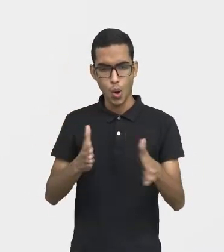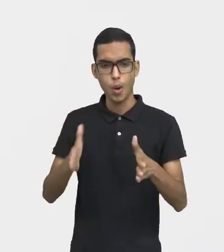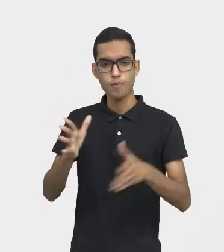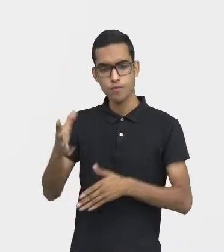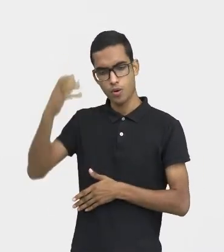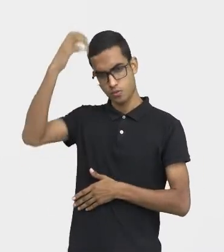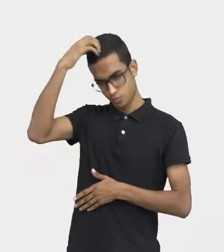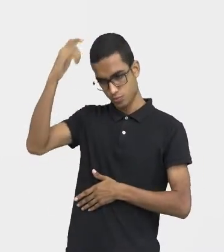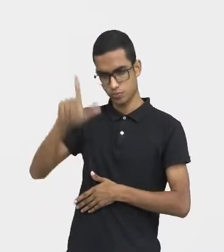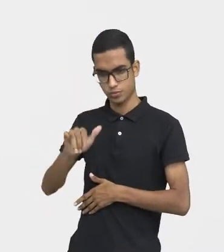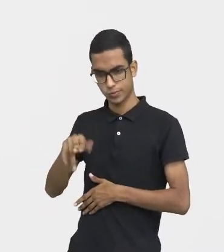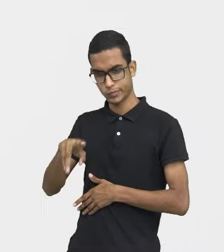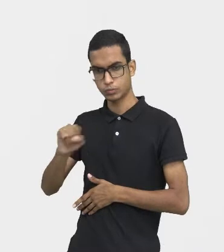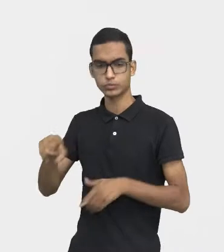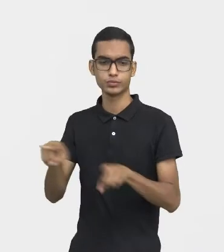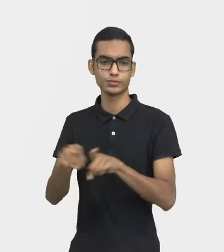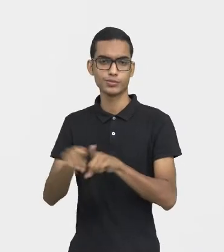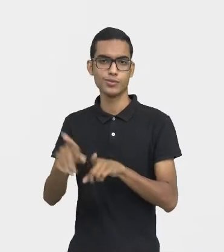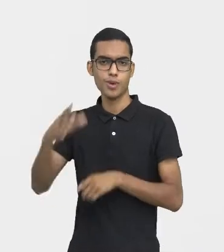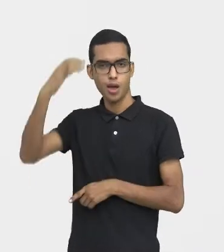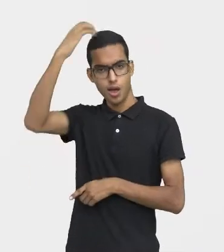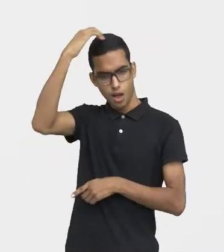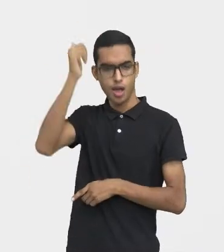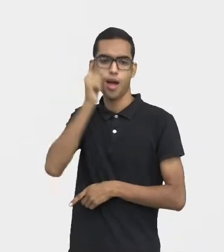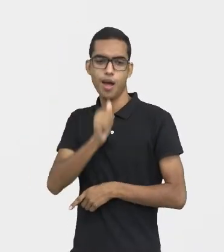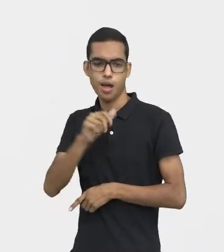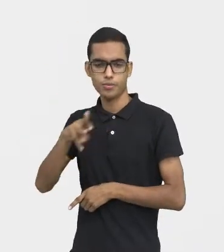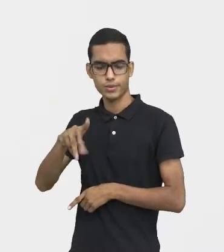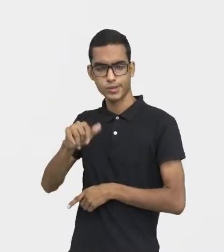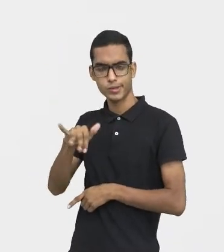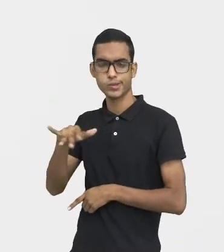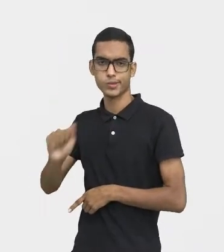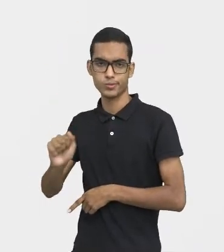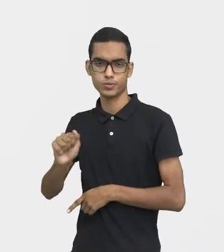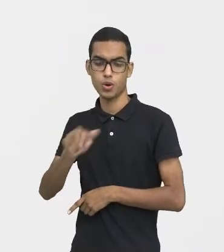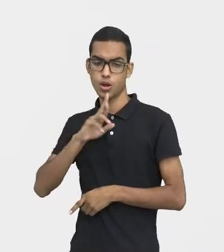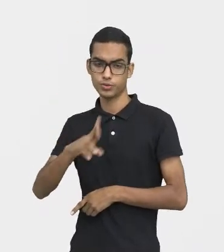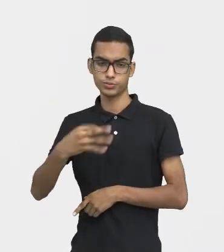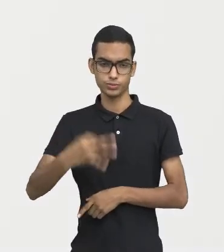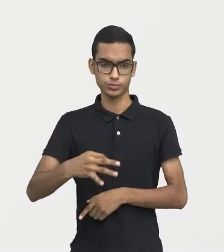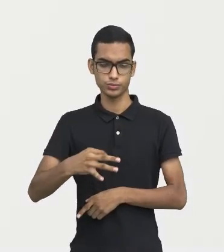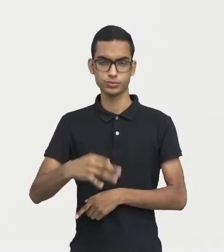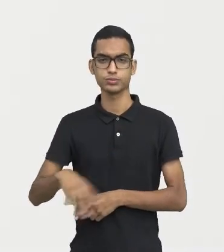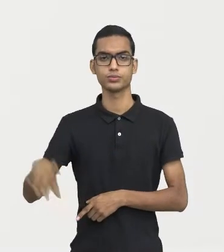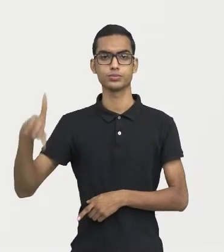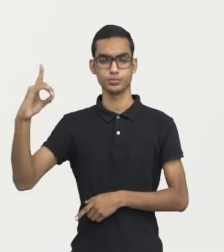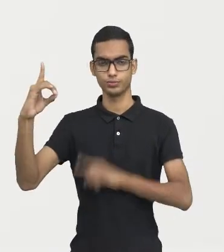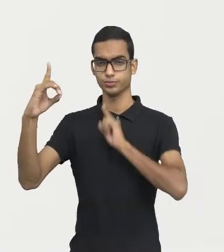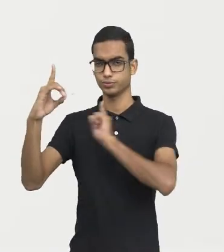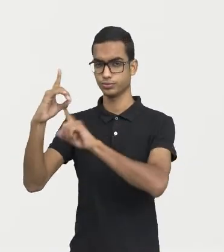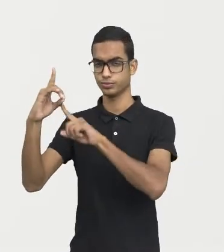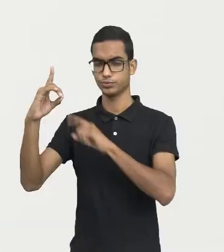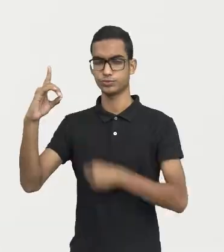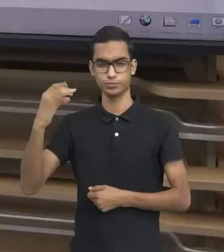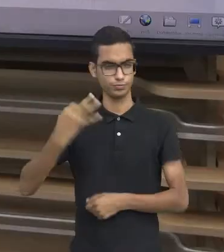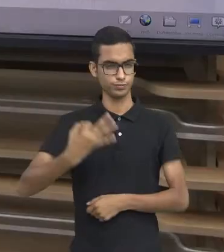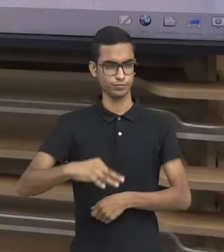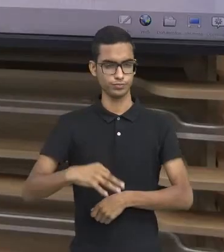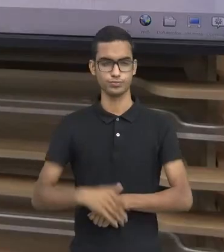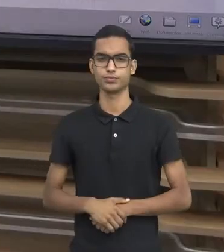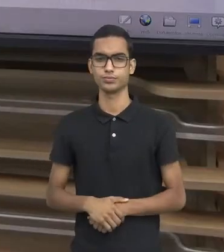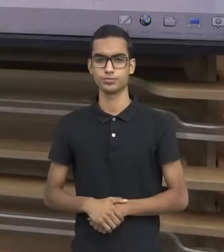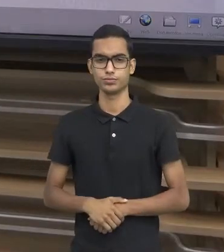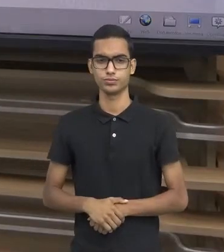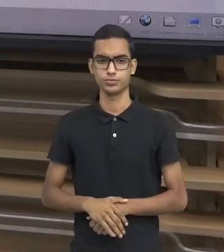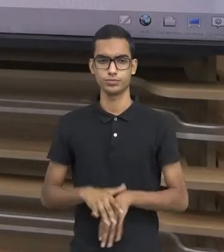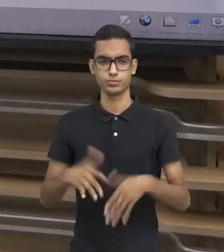para a guilhotina, a Maria Antonieta. Então a nossa resposta correta seria aí a letra D, certo?